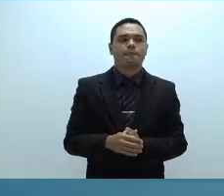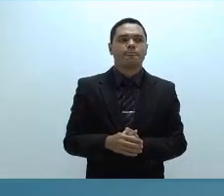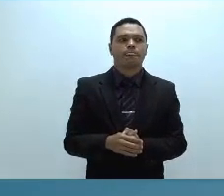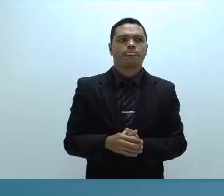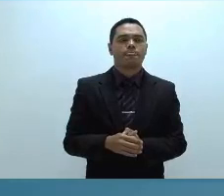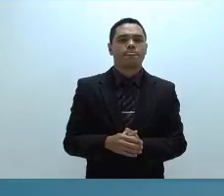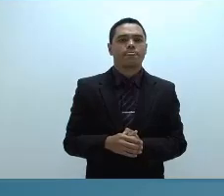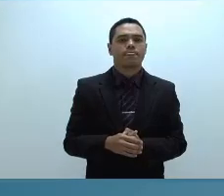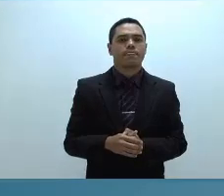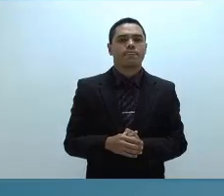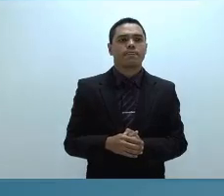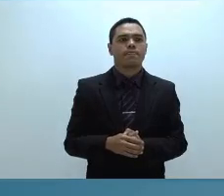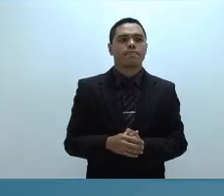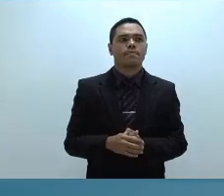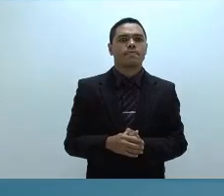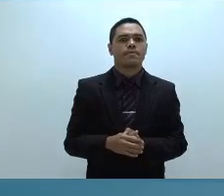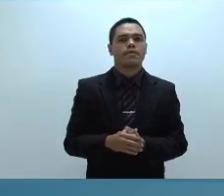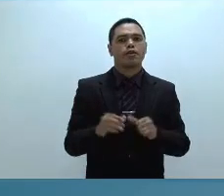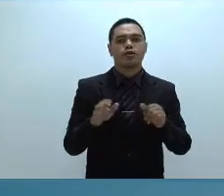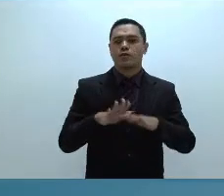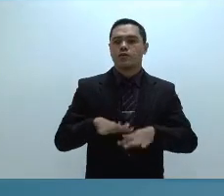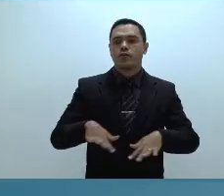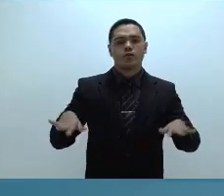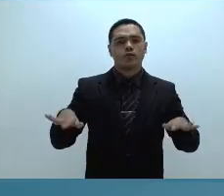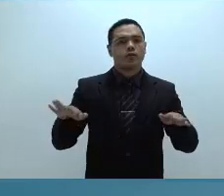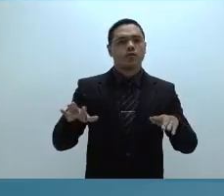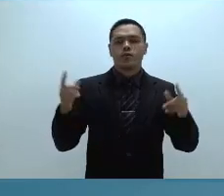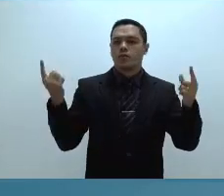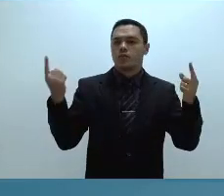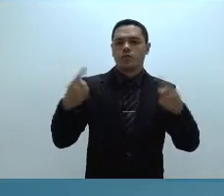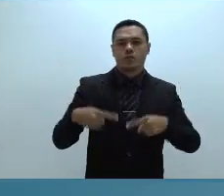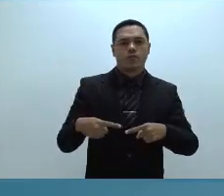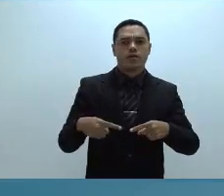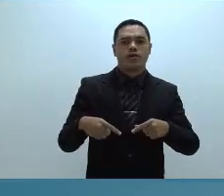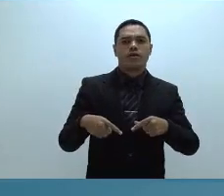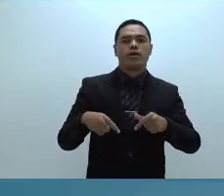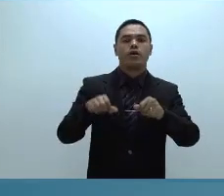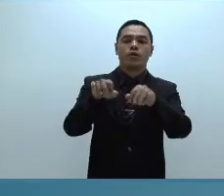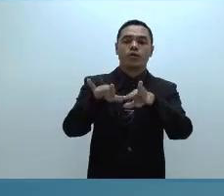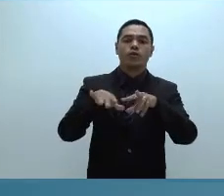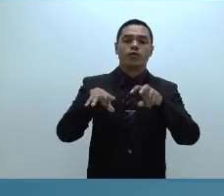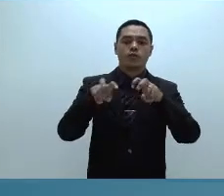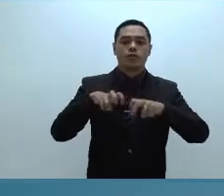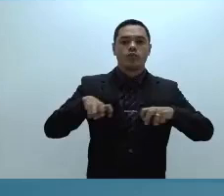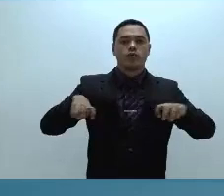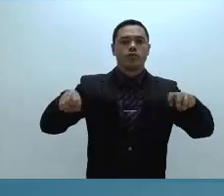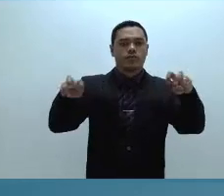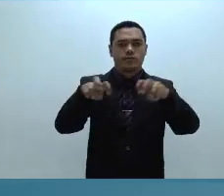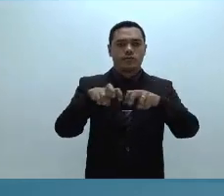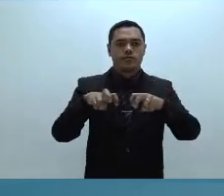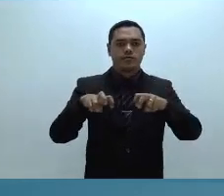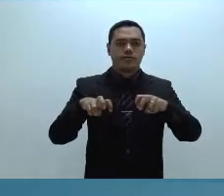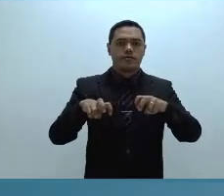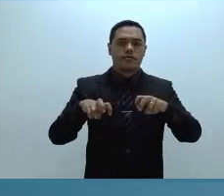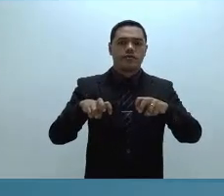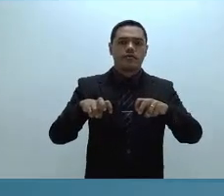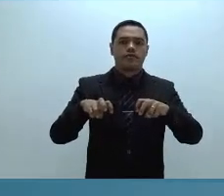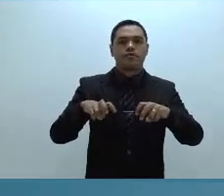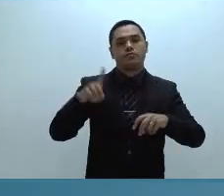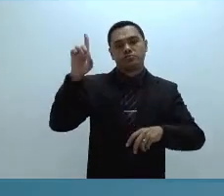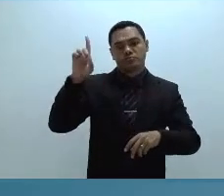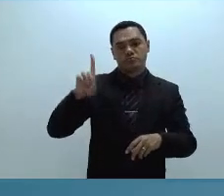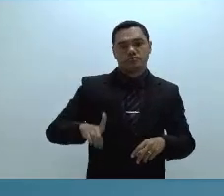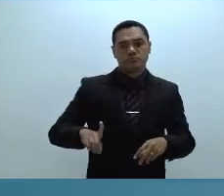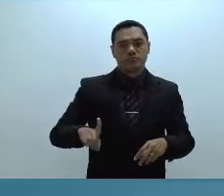serão agora de competência das turmas da seção e turmas de direito público.